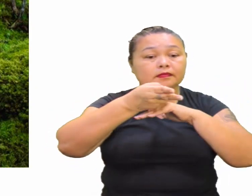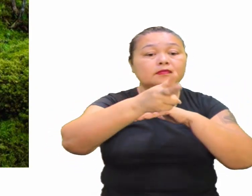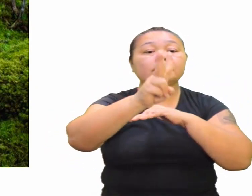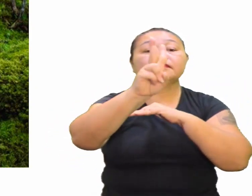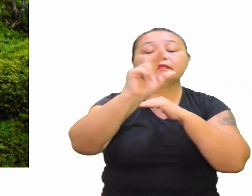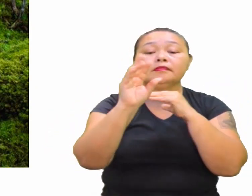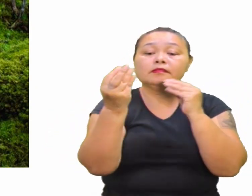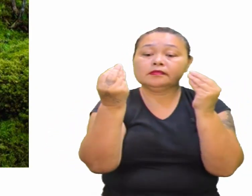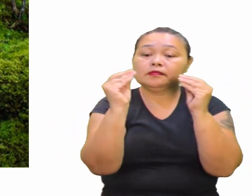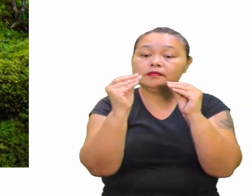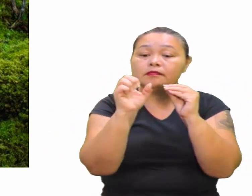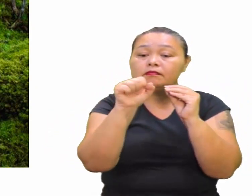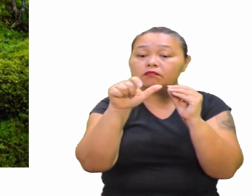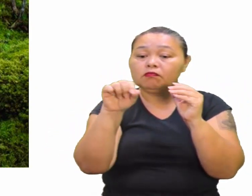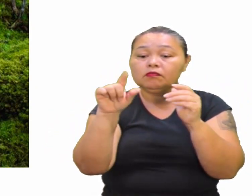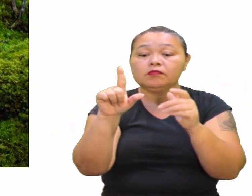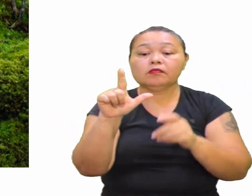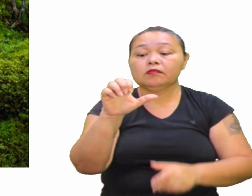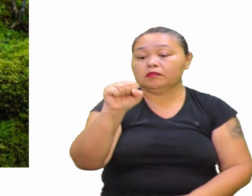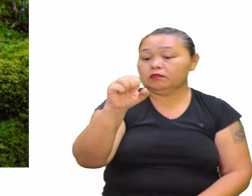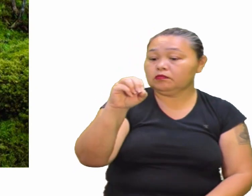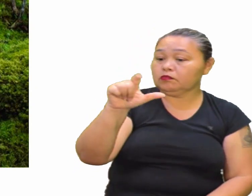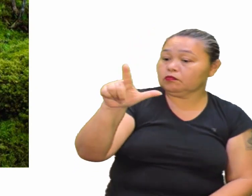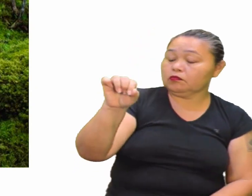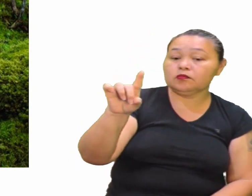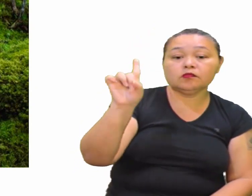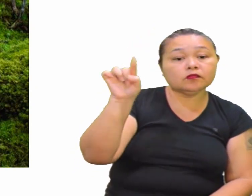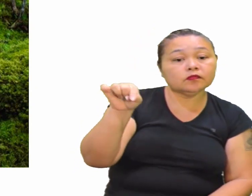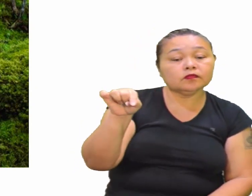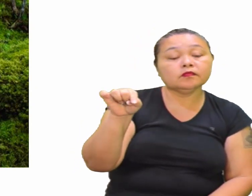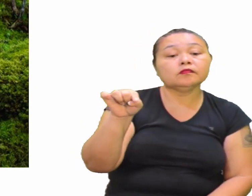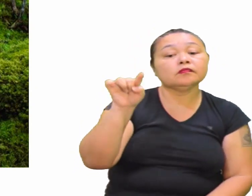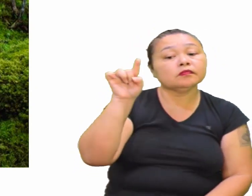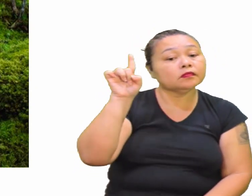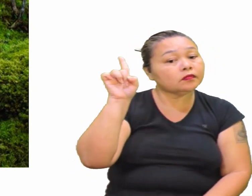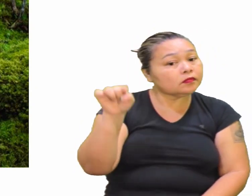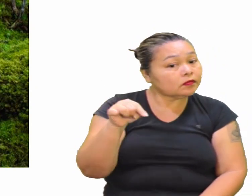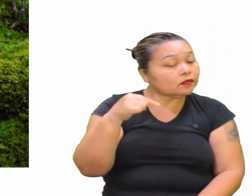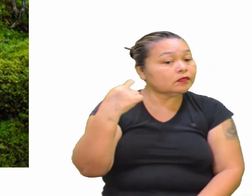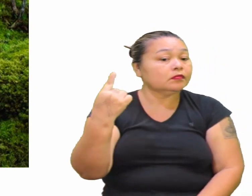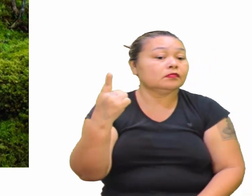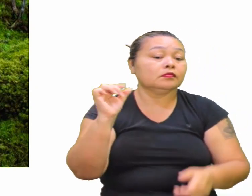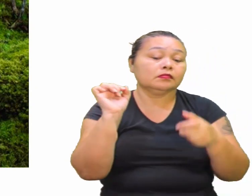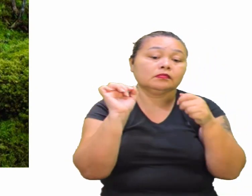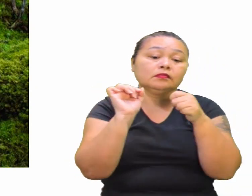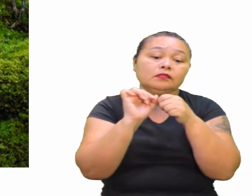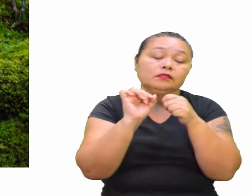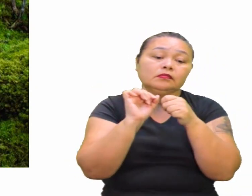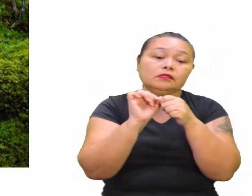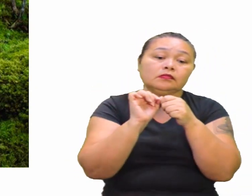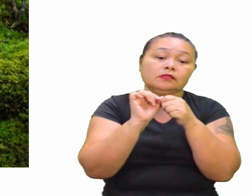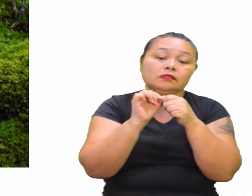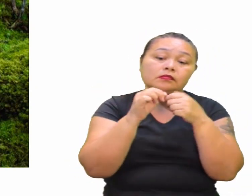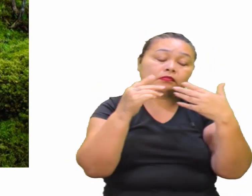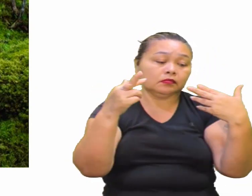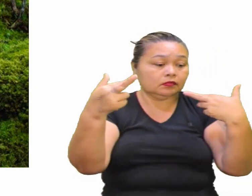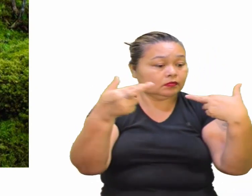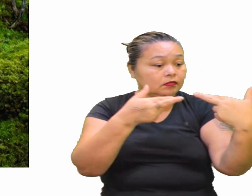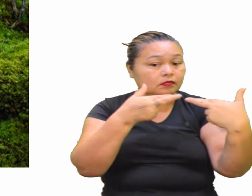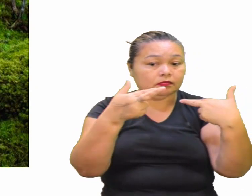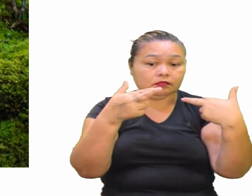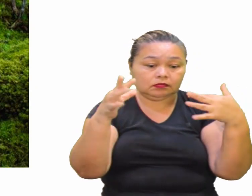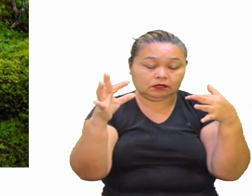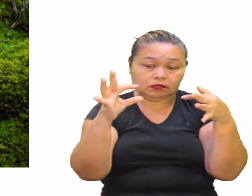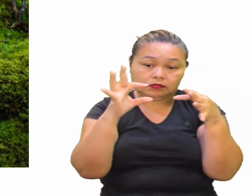dessa formação desse solo. É isso mesmo. Então, aí é mais um ponto, né, para vocês fazerem o quê? É estabelecer esse